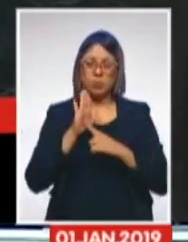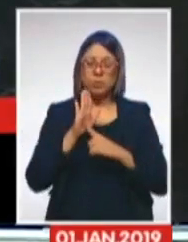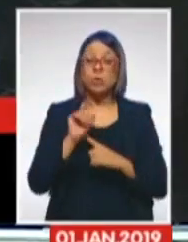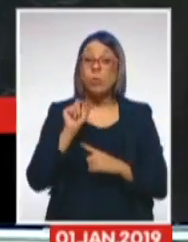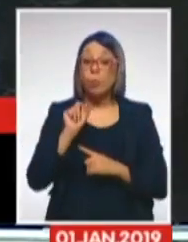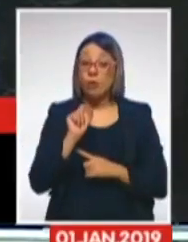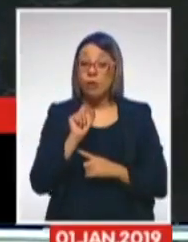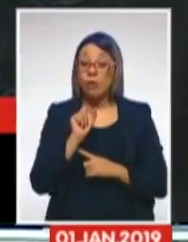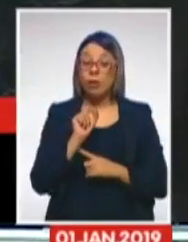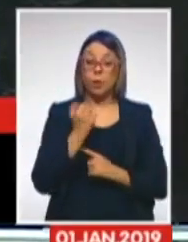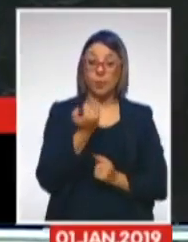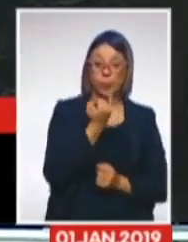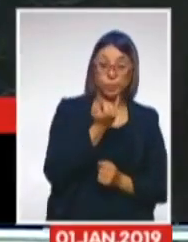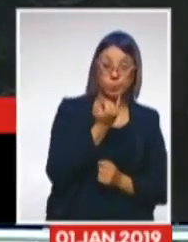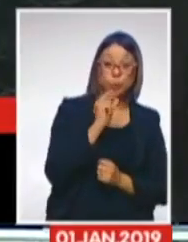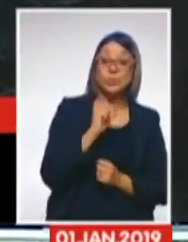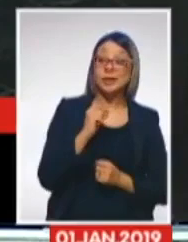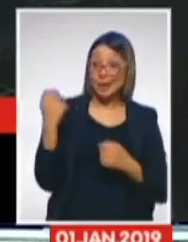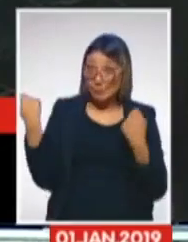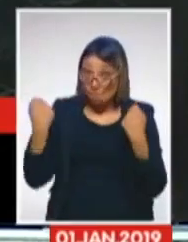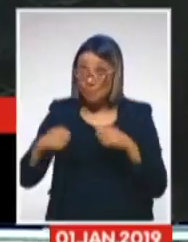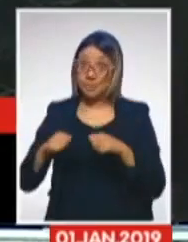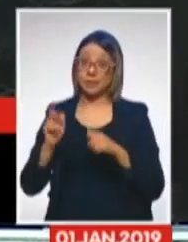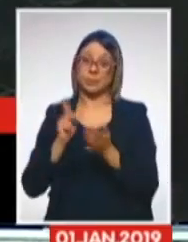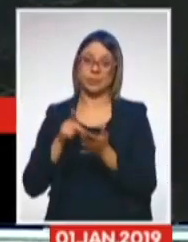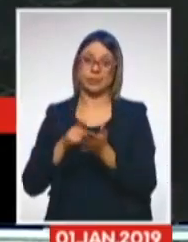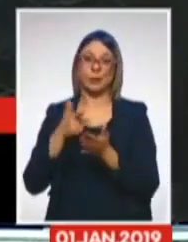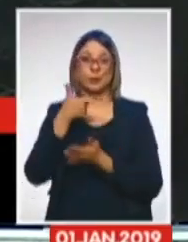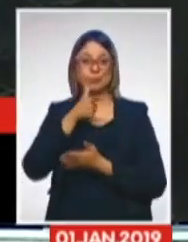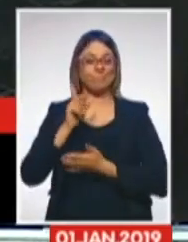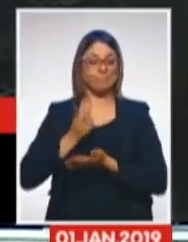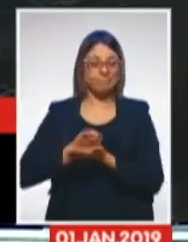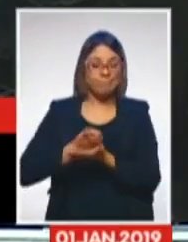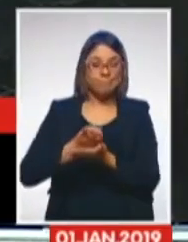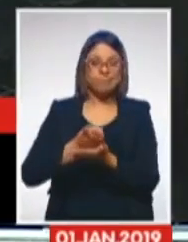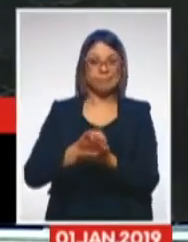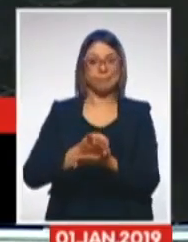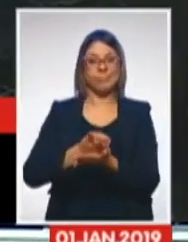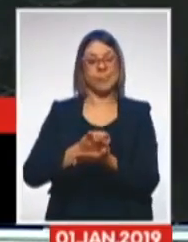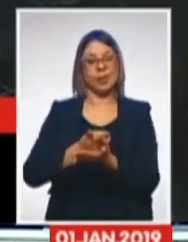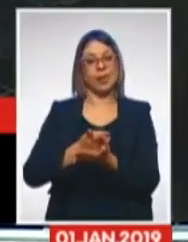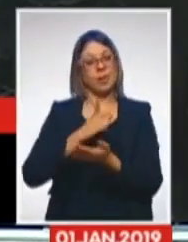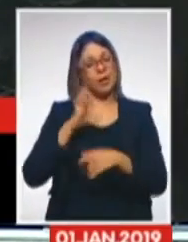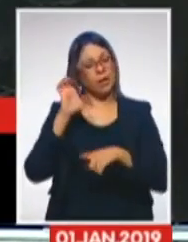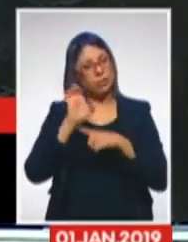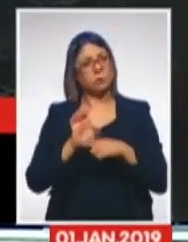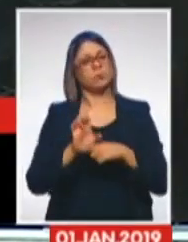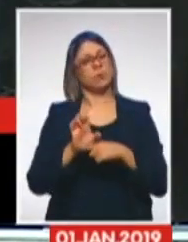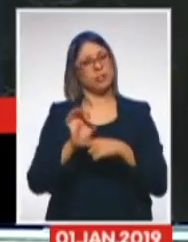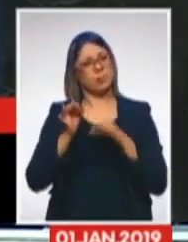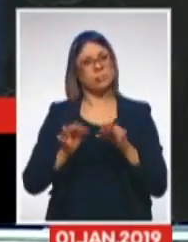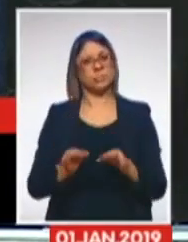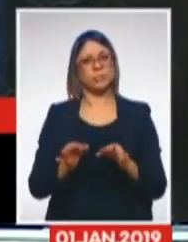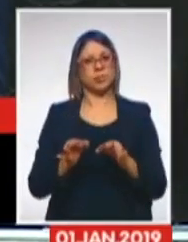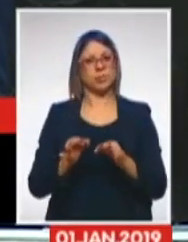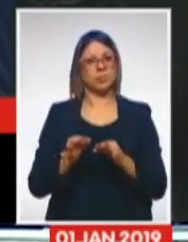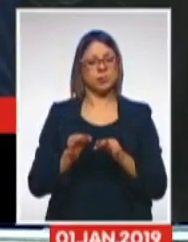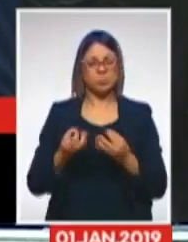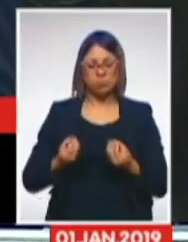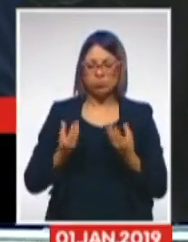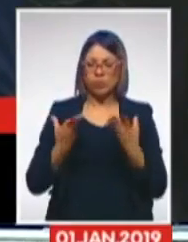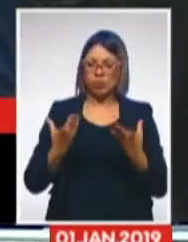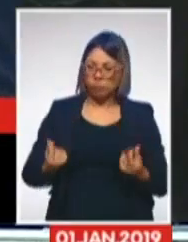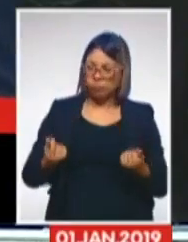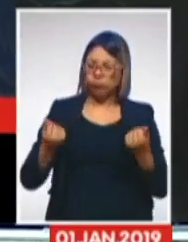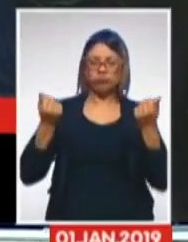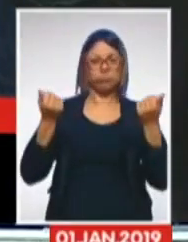é fundamental para poder avançar e garantir um Estado que promova maior prosperidade e